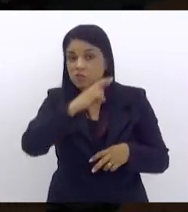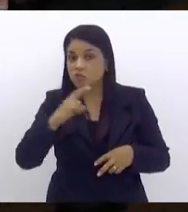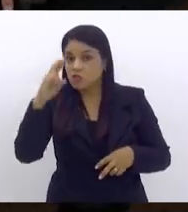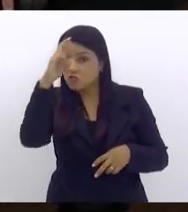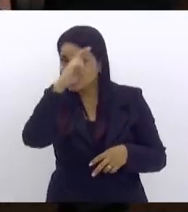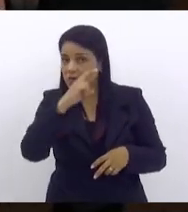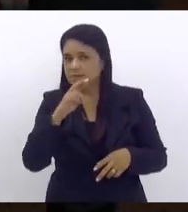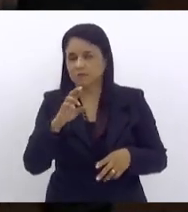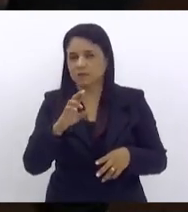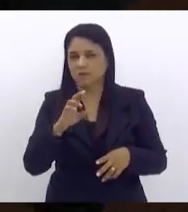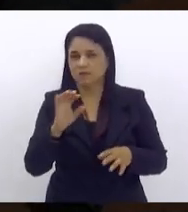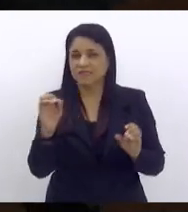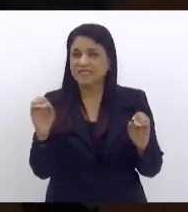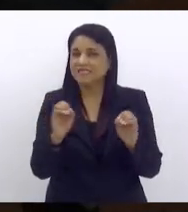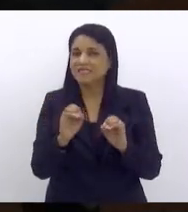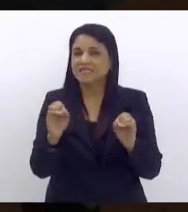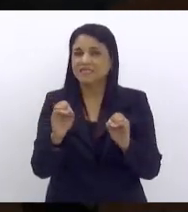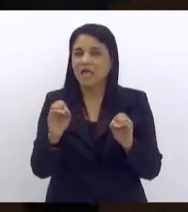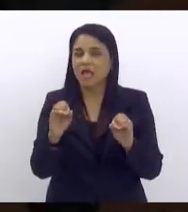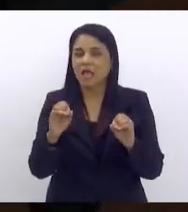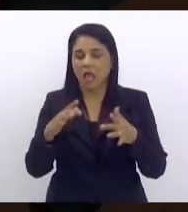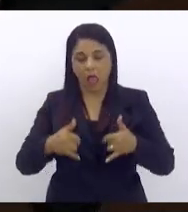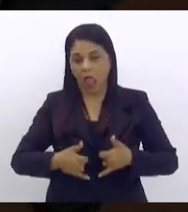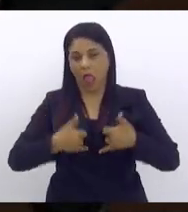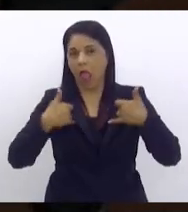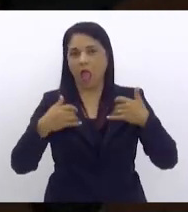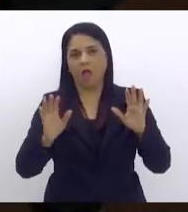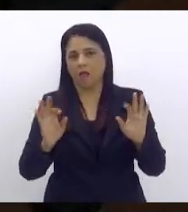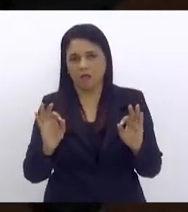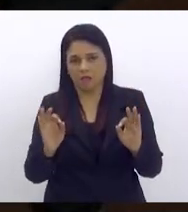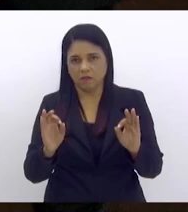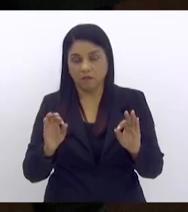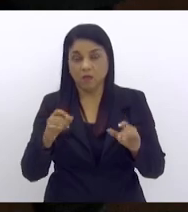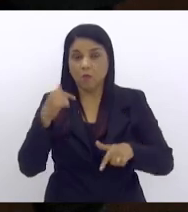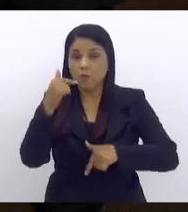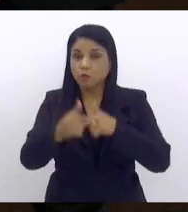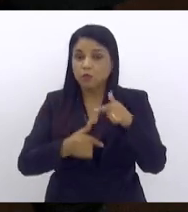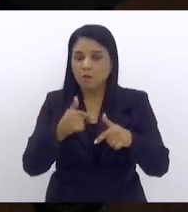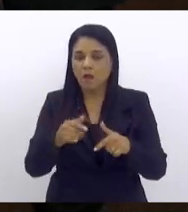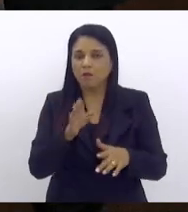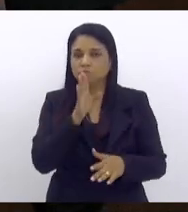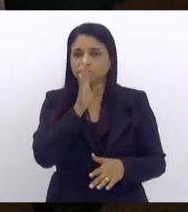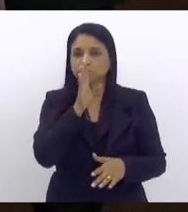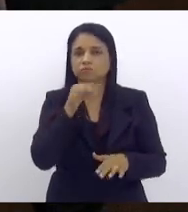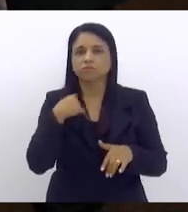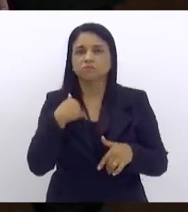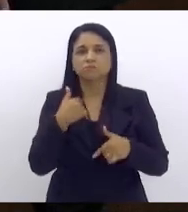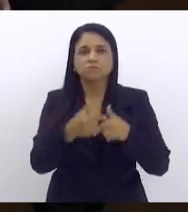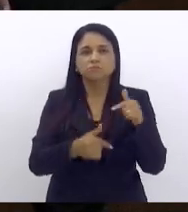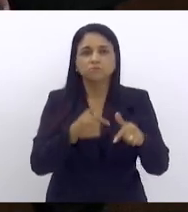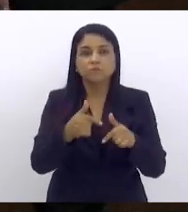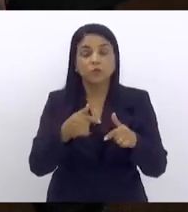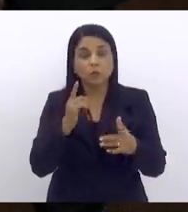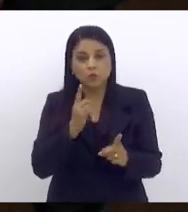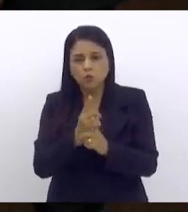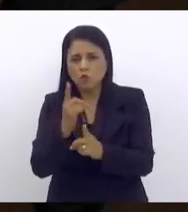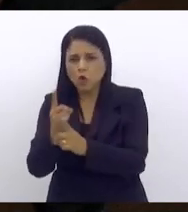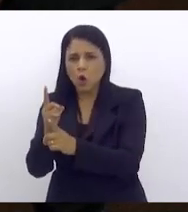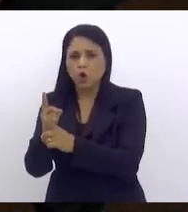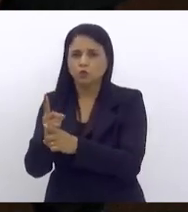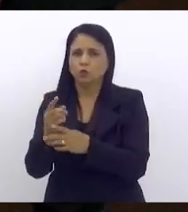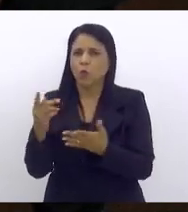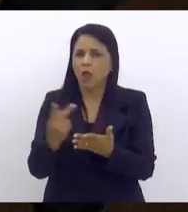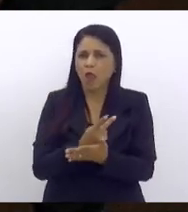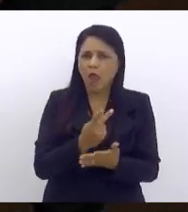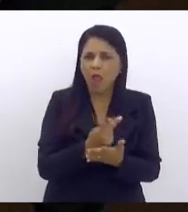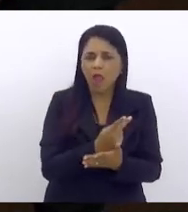sensacionalismo. Não é para fazer aqui nenhum tipo de sensacionalismo, não. Eu trabalho quieto, mas quando eu encontro irregularidades e covardias,